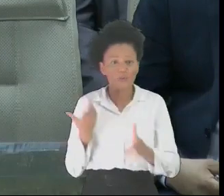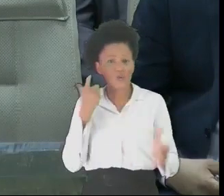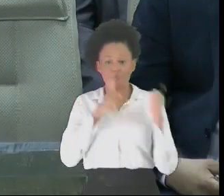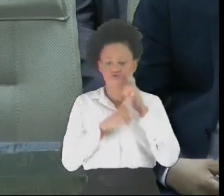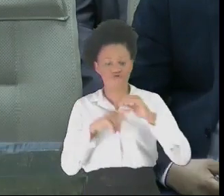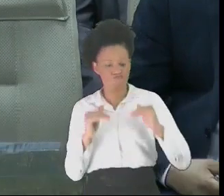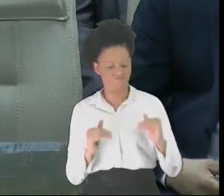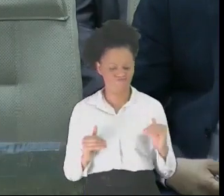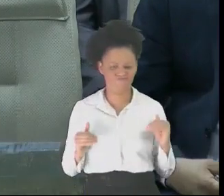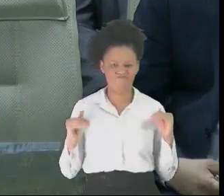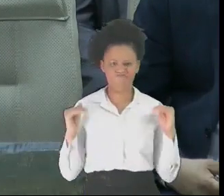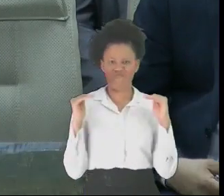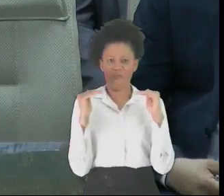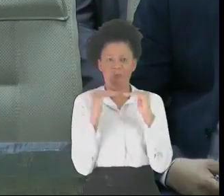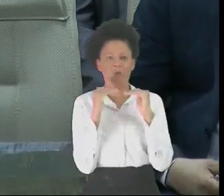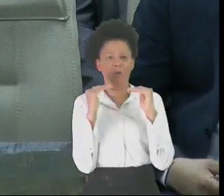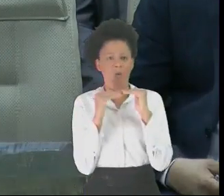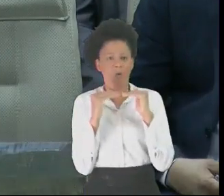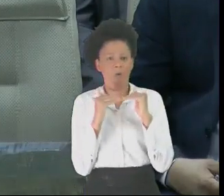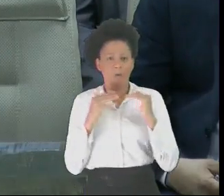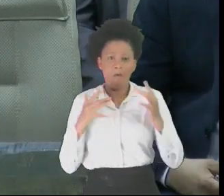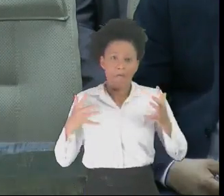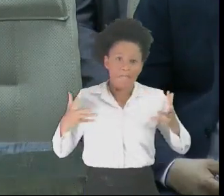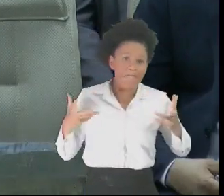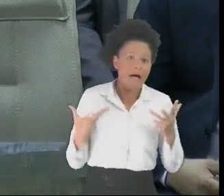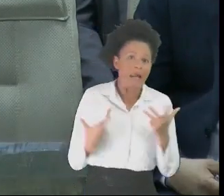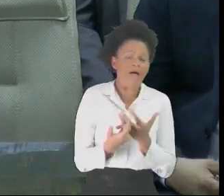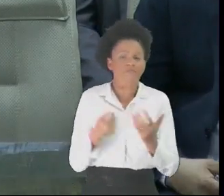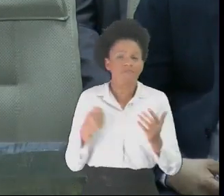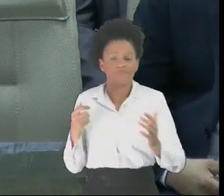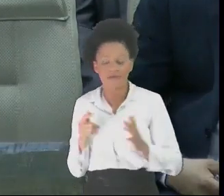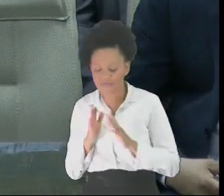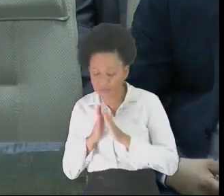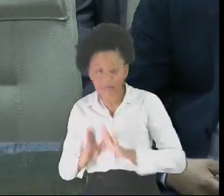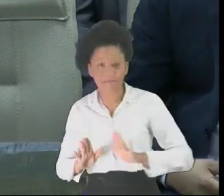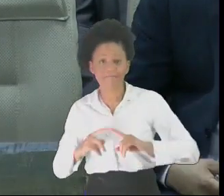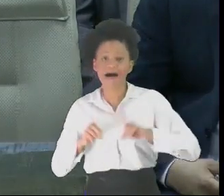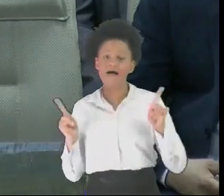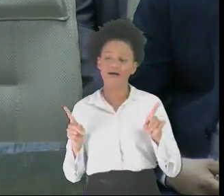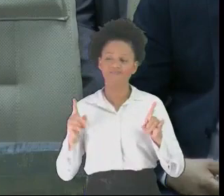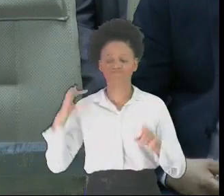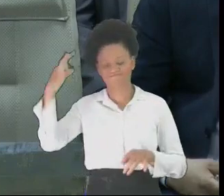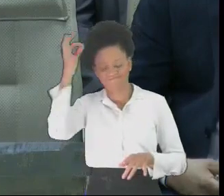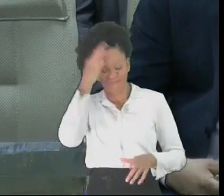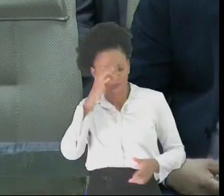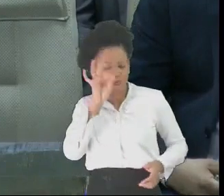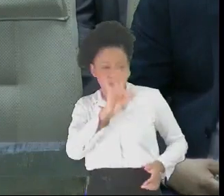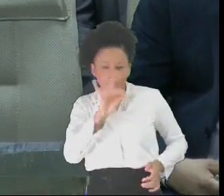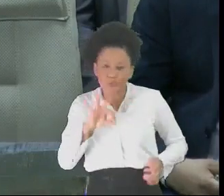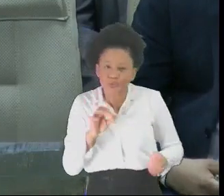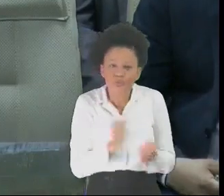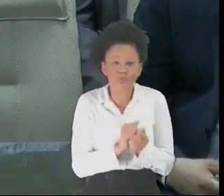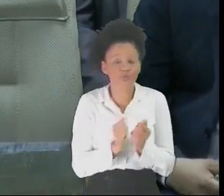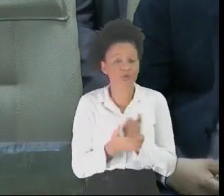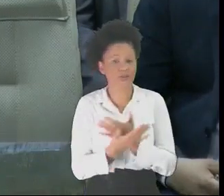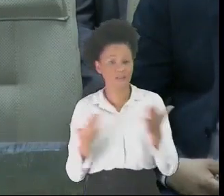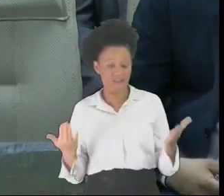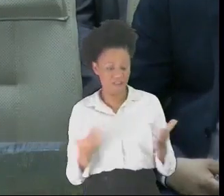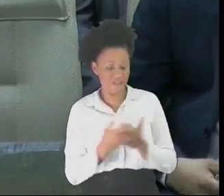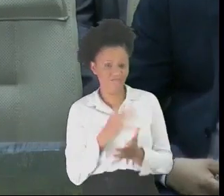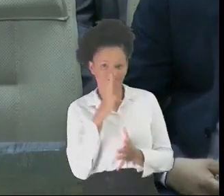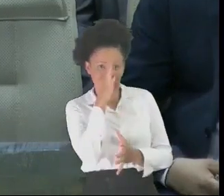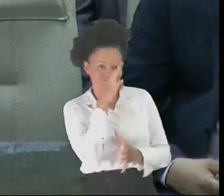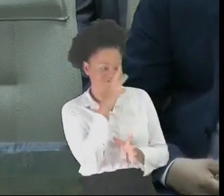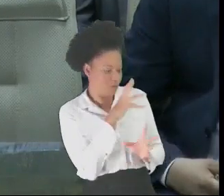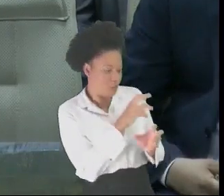que deveria alcançar. Mas o Espírito Santo está na igreja. E é ele quem está resistindo.